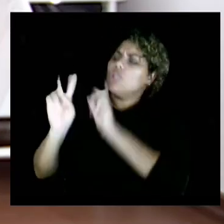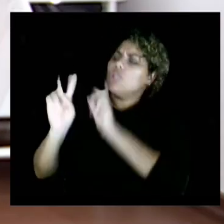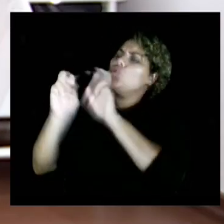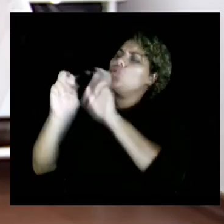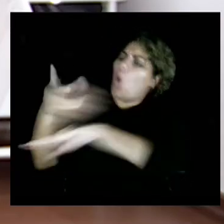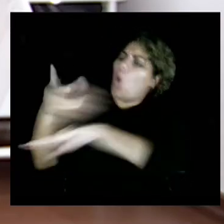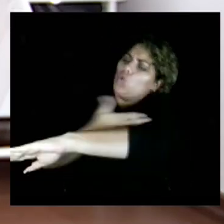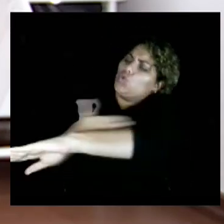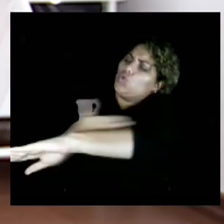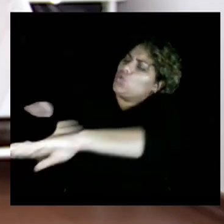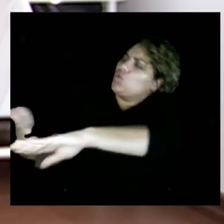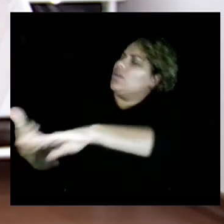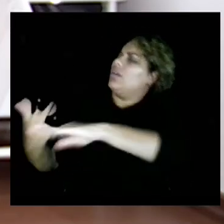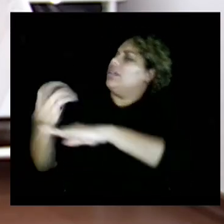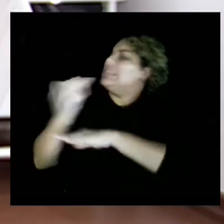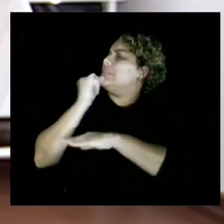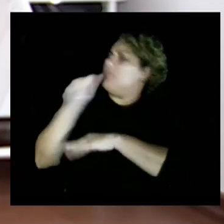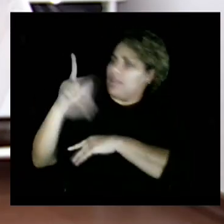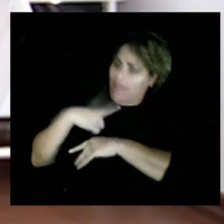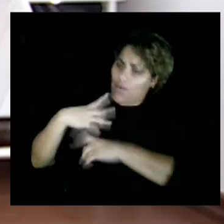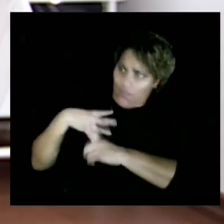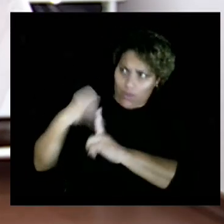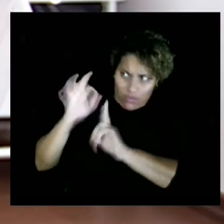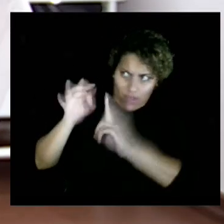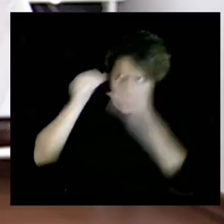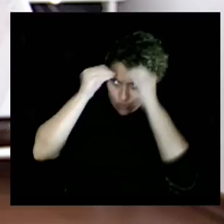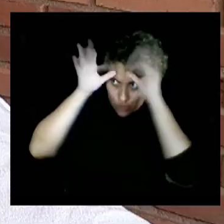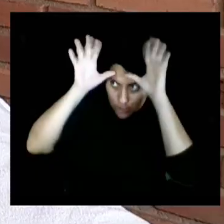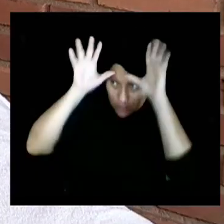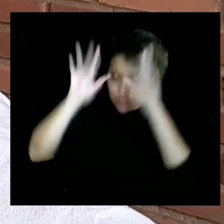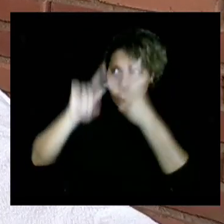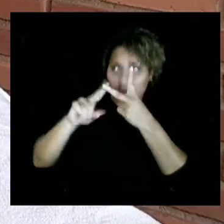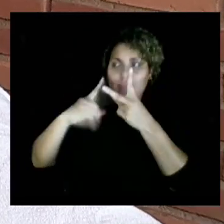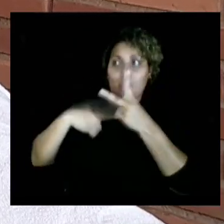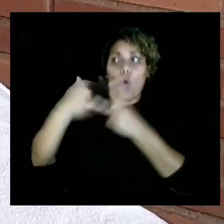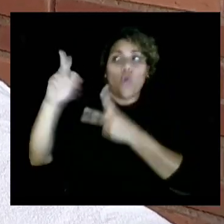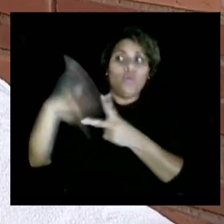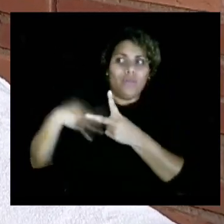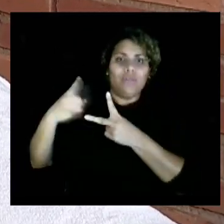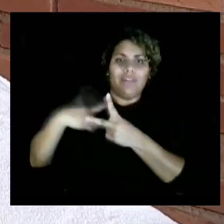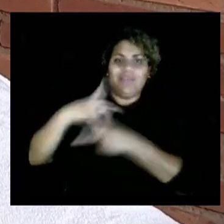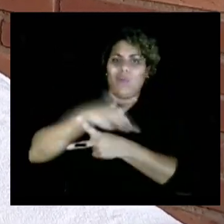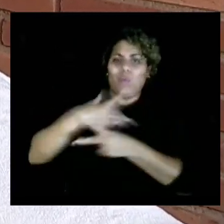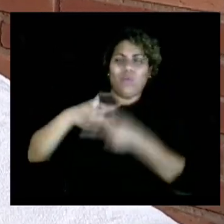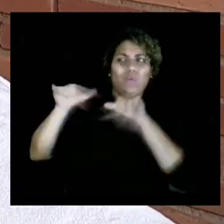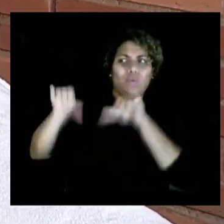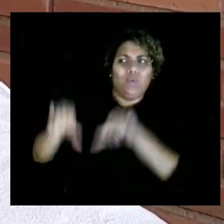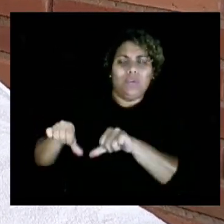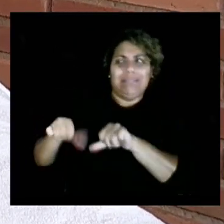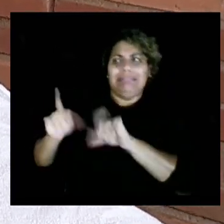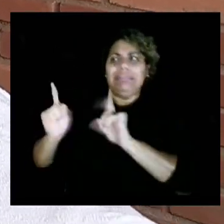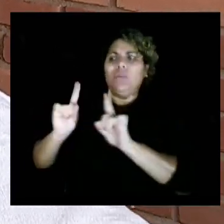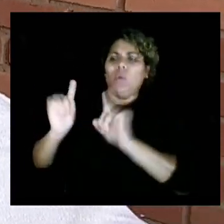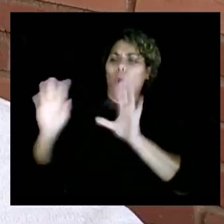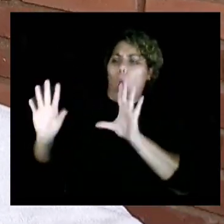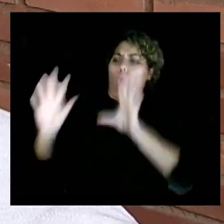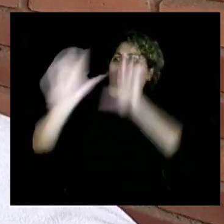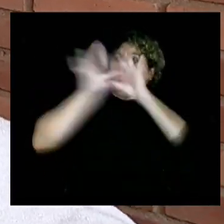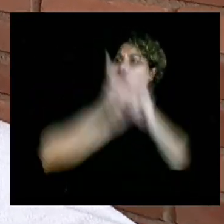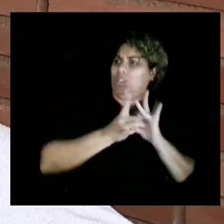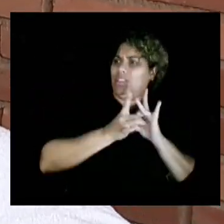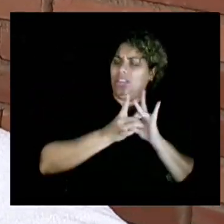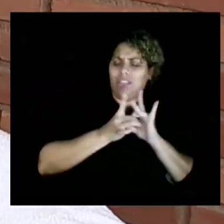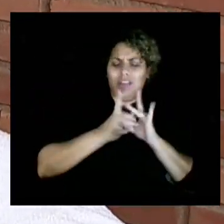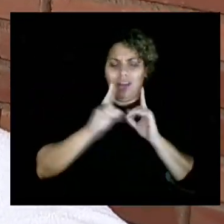autista, agora eu tenho um filho que tem um problema de saúde. Como que é tudo isso, unir essa parte da Dani